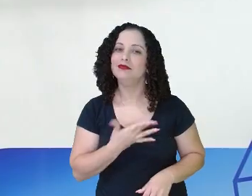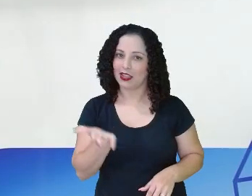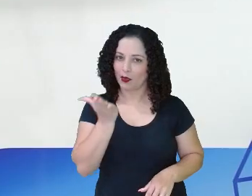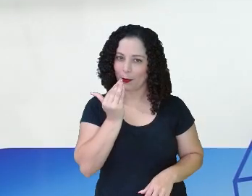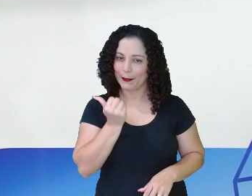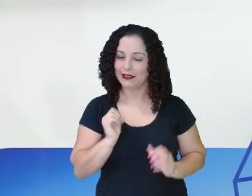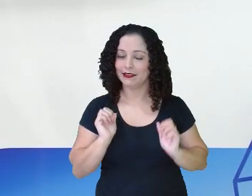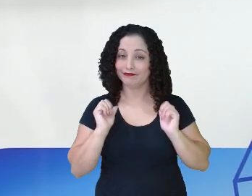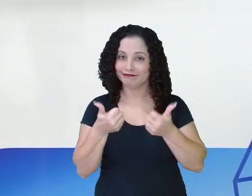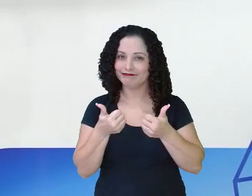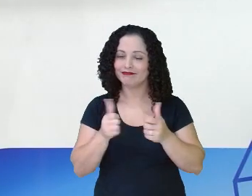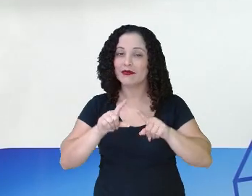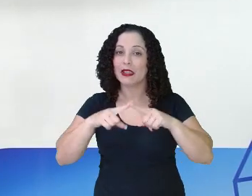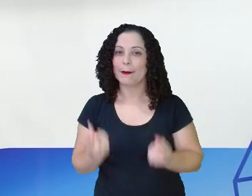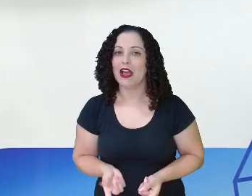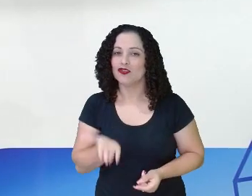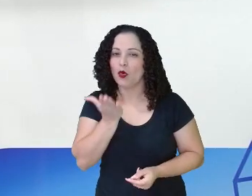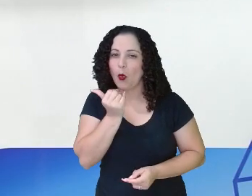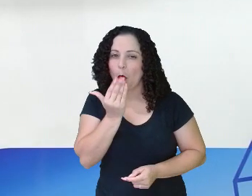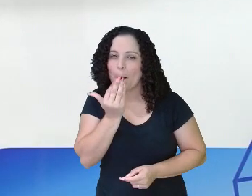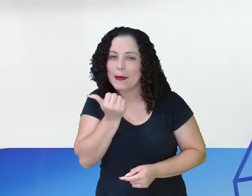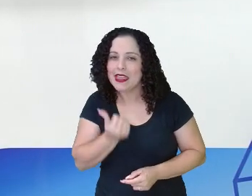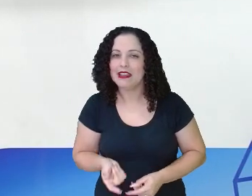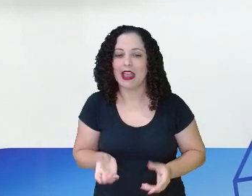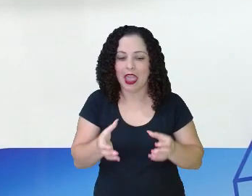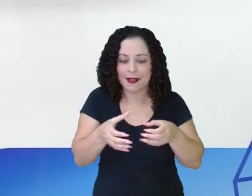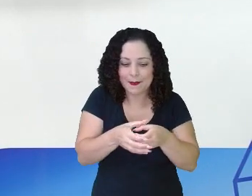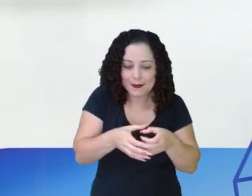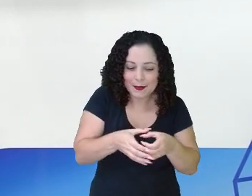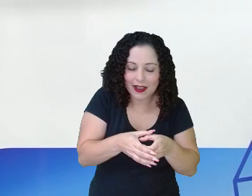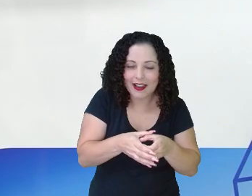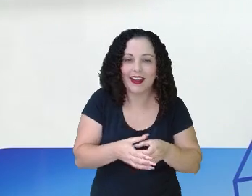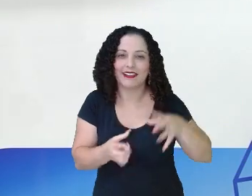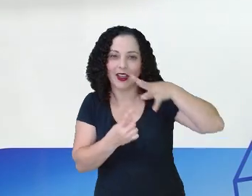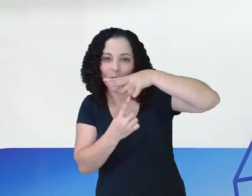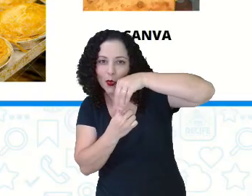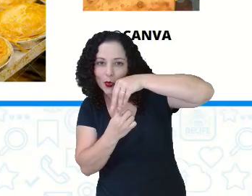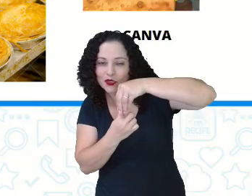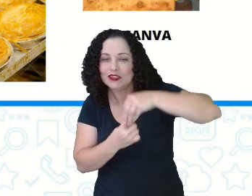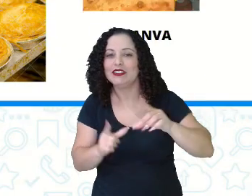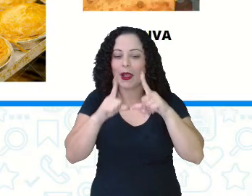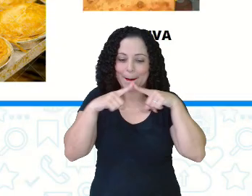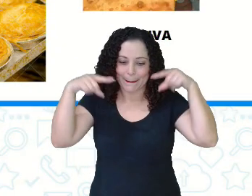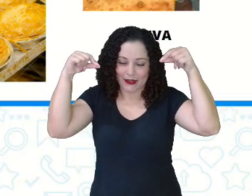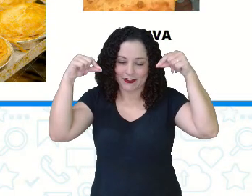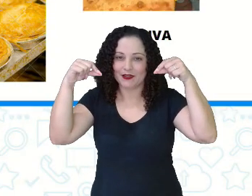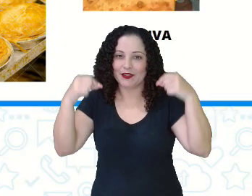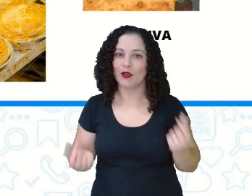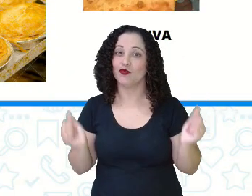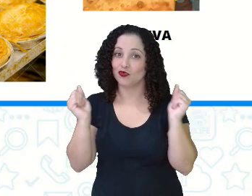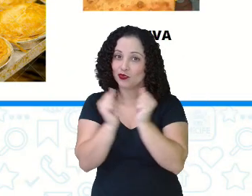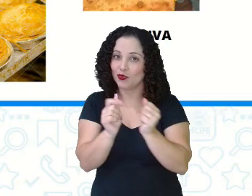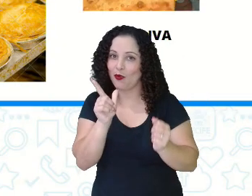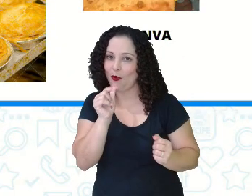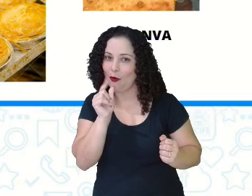isso? Eu vou comer esses salgadinhos hoje com uma aguinha com gás. Vamos